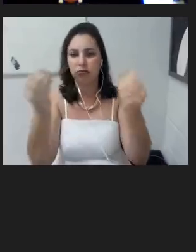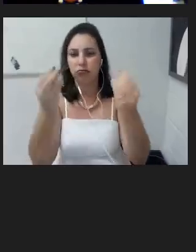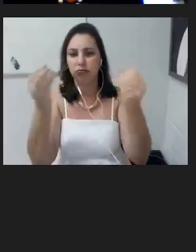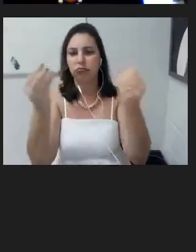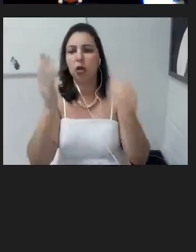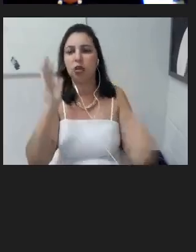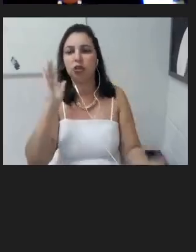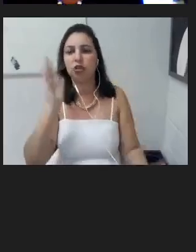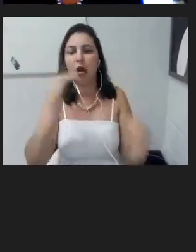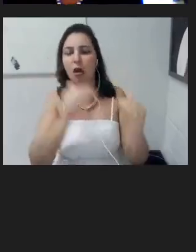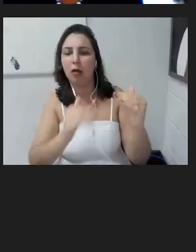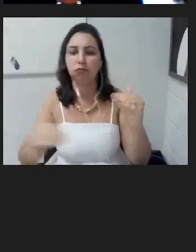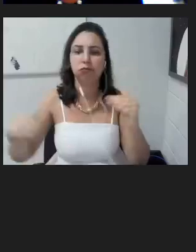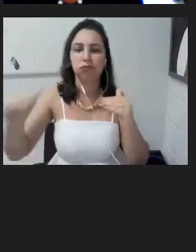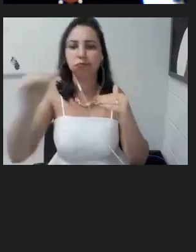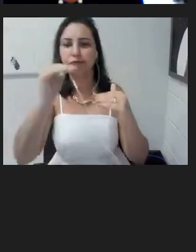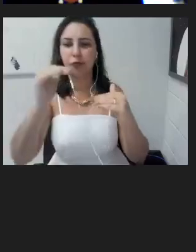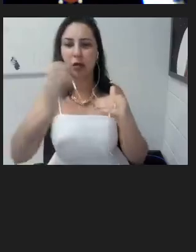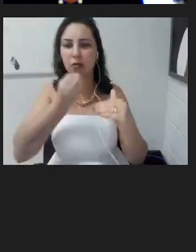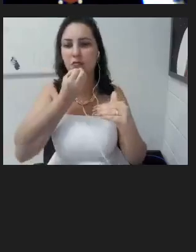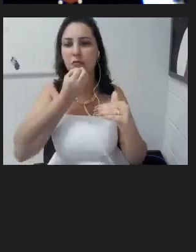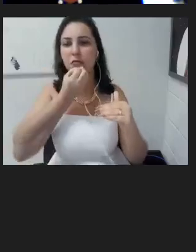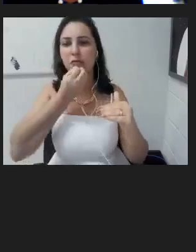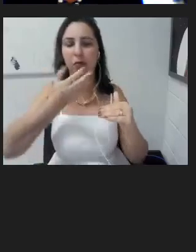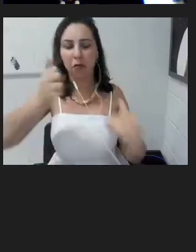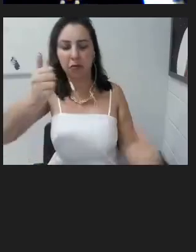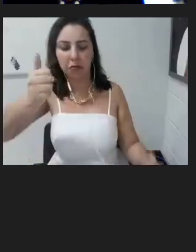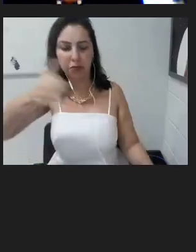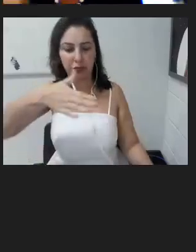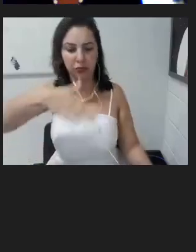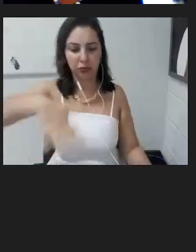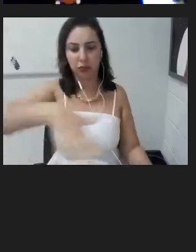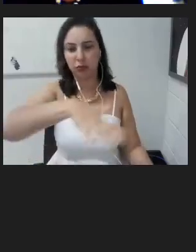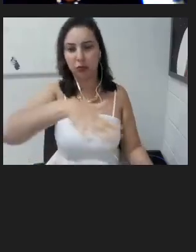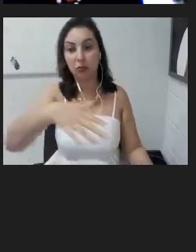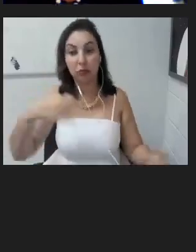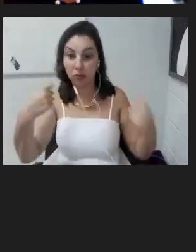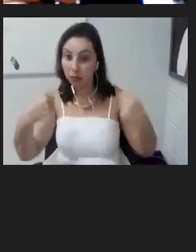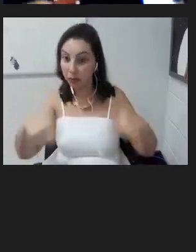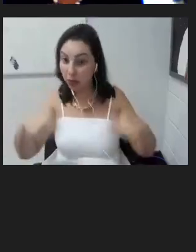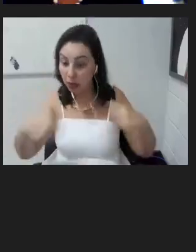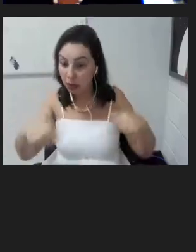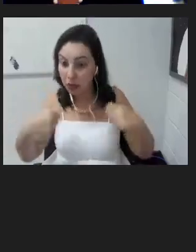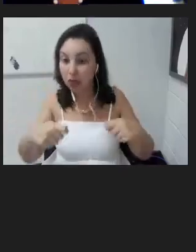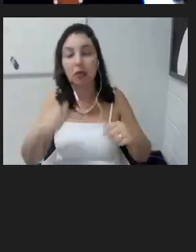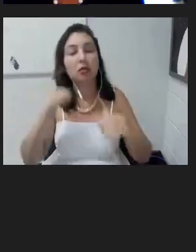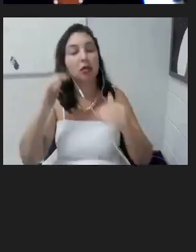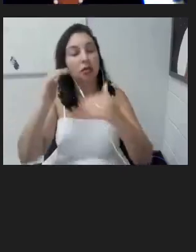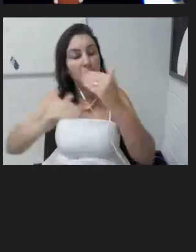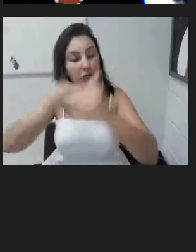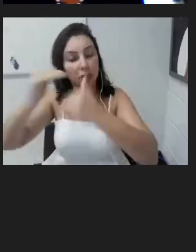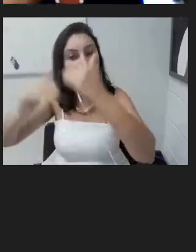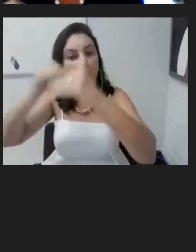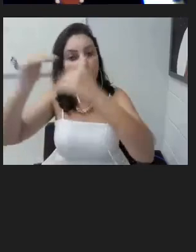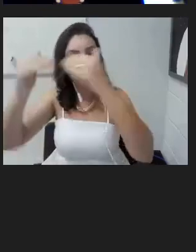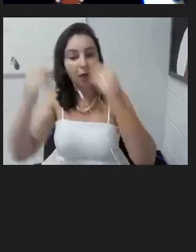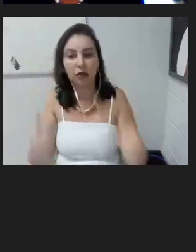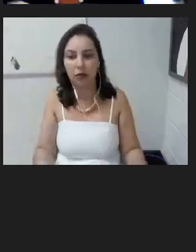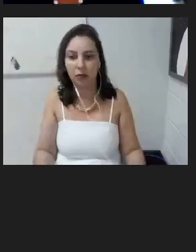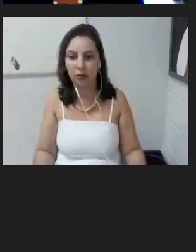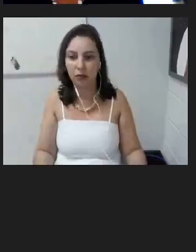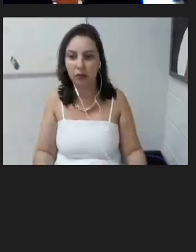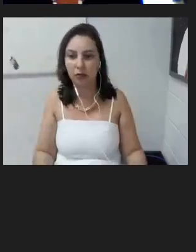chegou num patamar que está muito acima dos outros, precisa de muito desenvolvimento. Inclusive